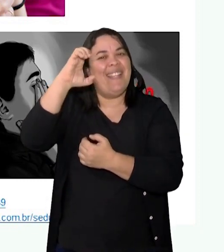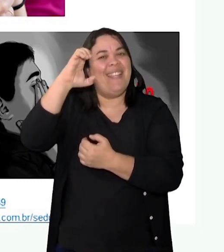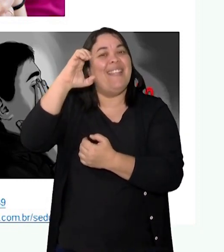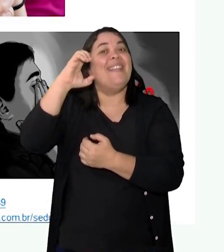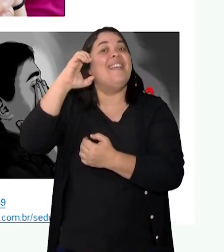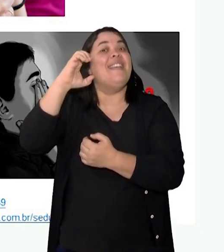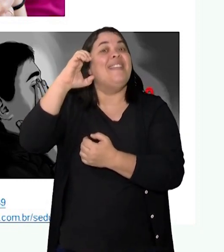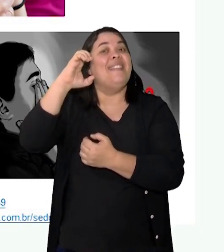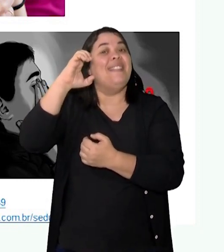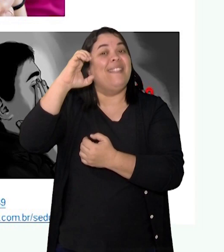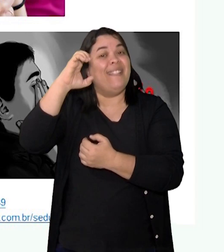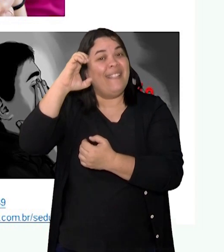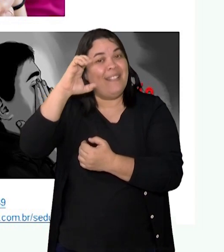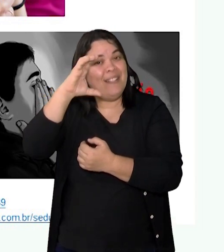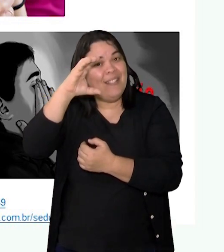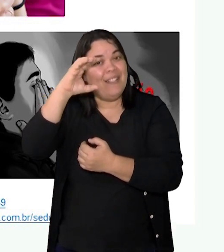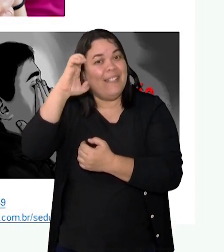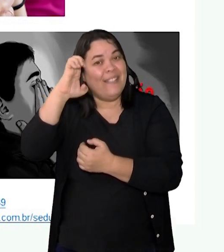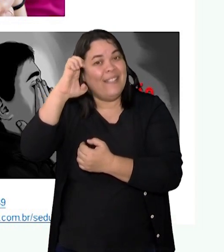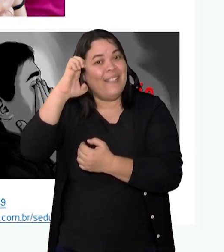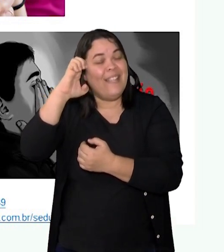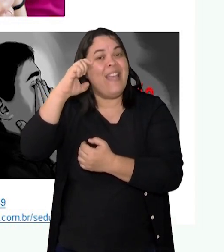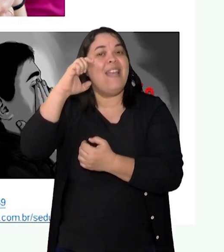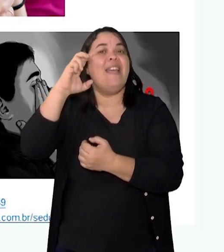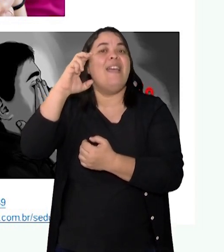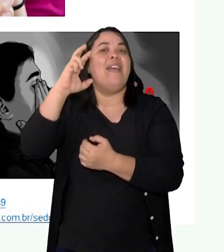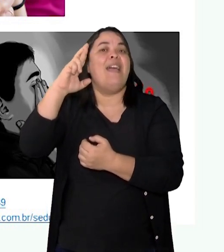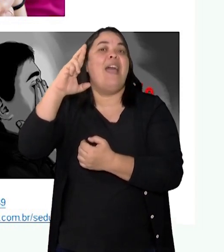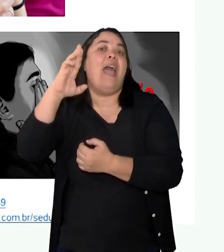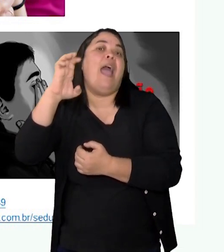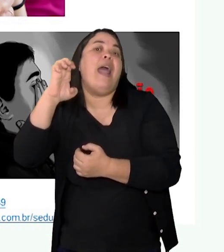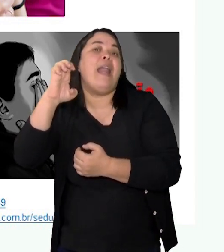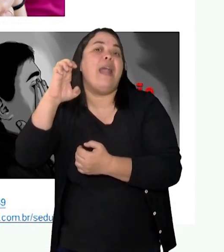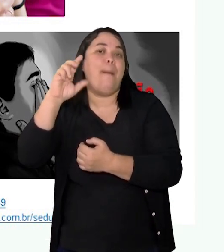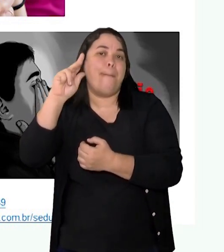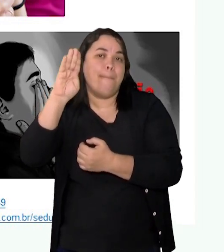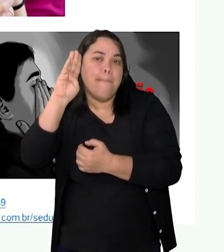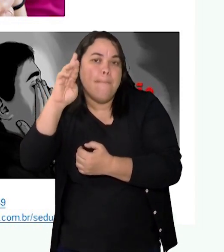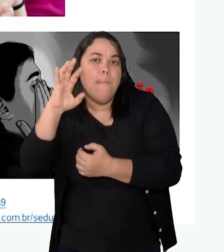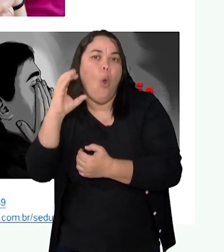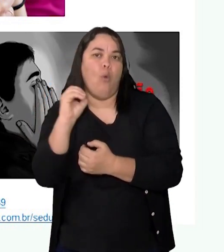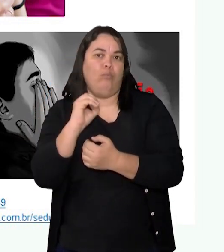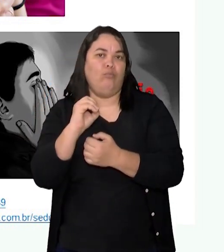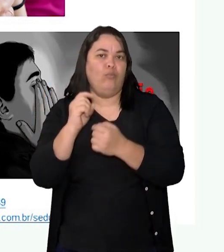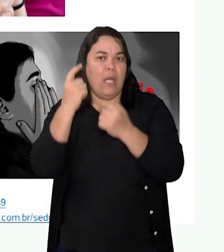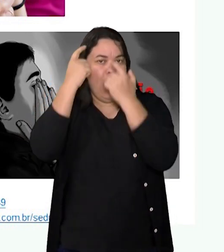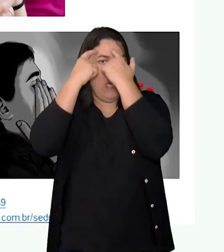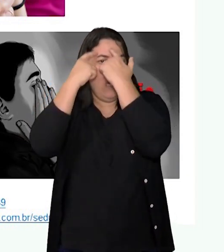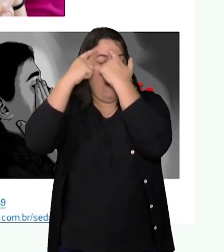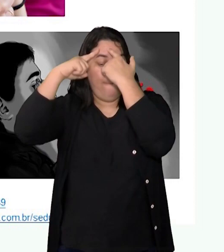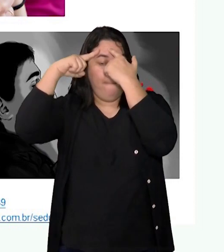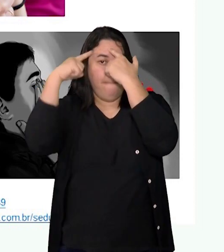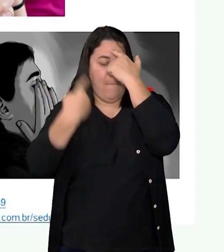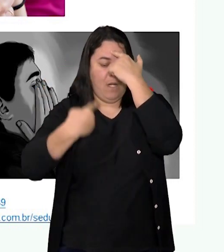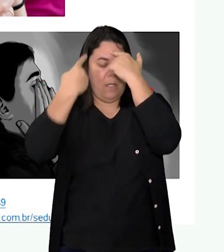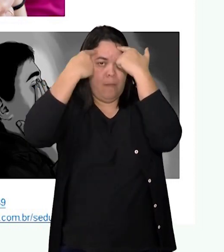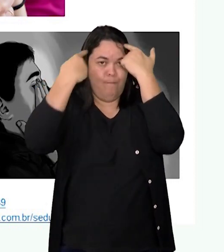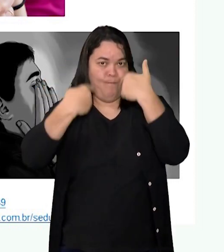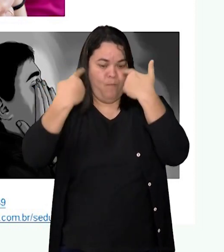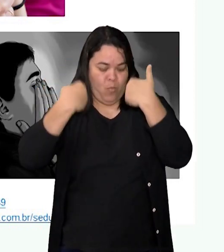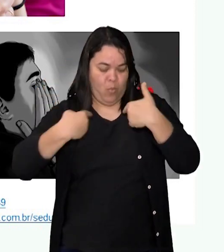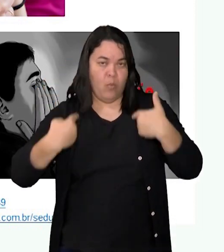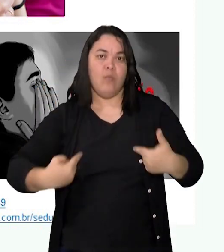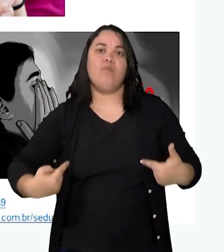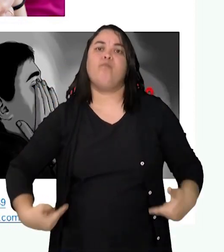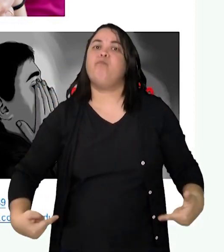tá? É com R. Cérebro. O cérebro, ele vai ser o nosso quartel-general, digamos assim. E nele